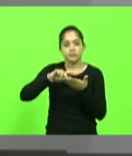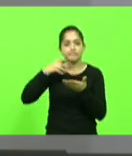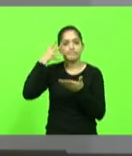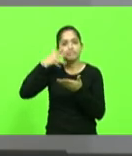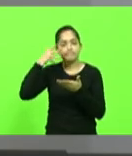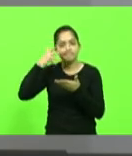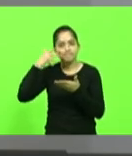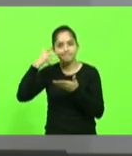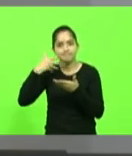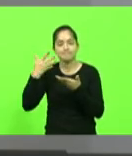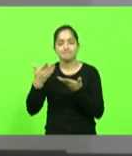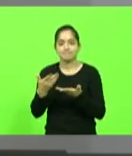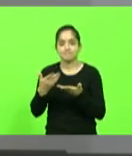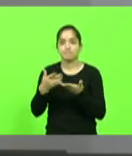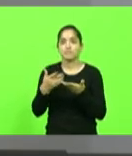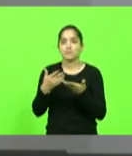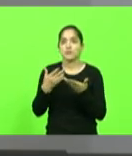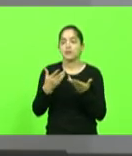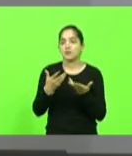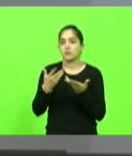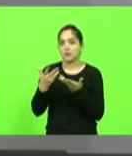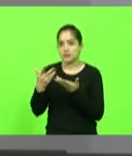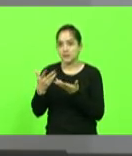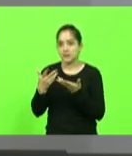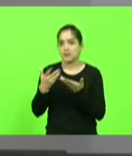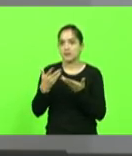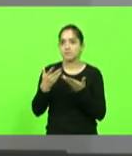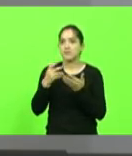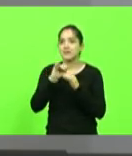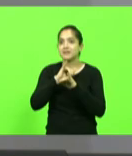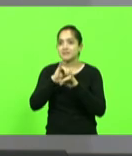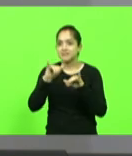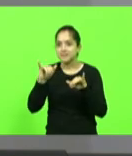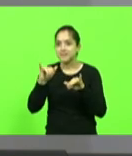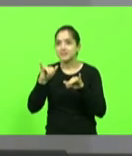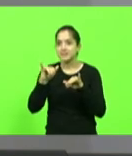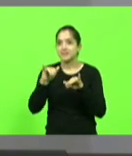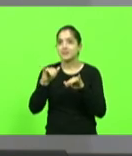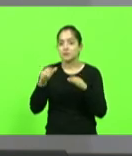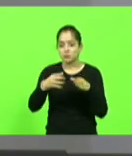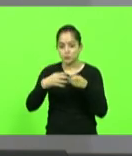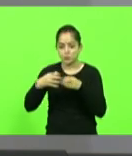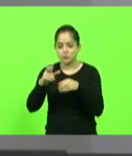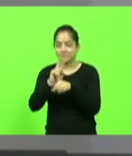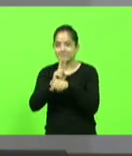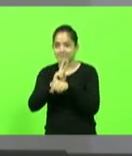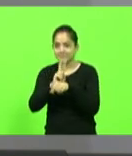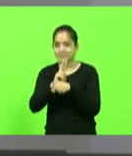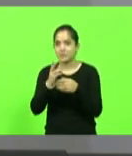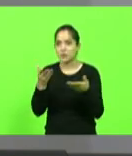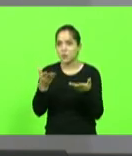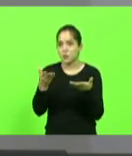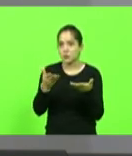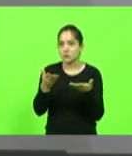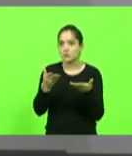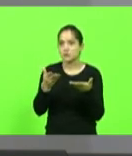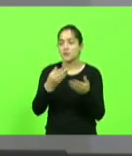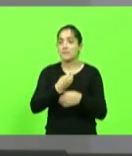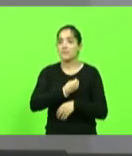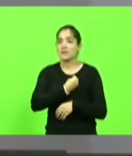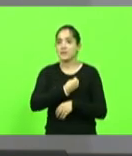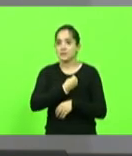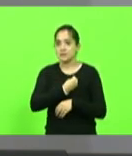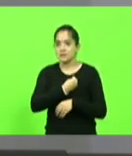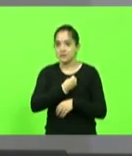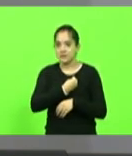aqui também um relato da importância dos órgãos de controle aqui hoje. Não sei se nós tivemos a presença dos órgãos